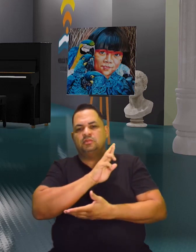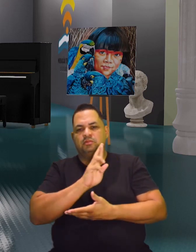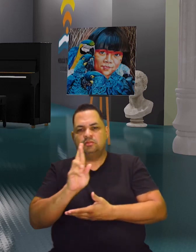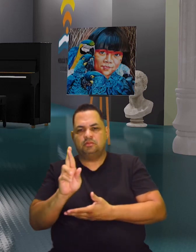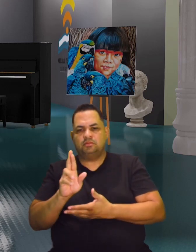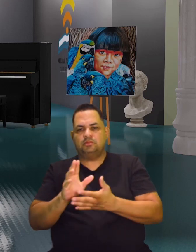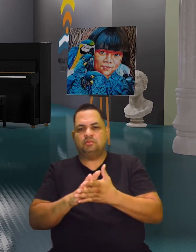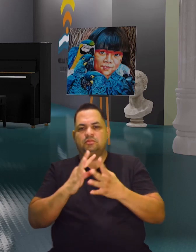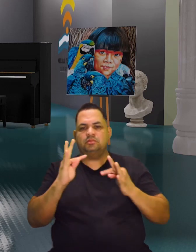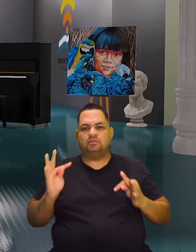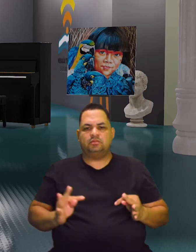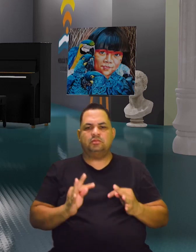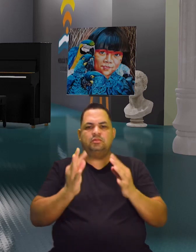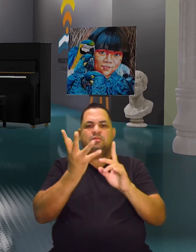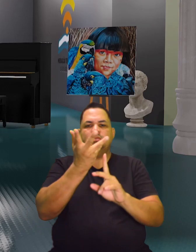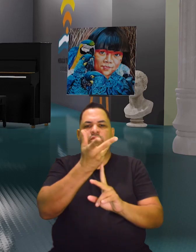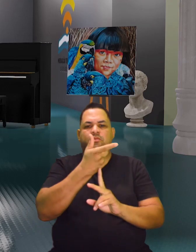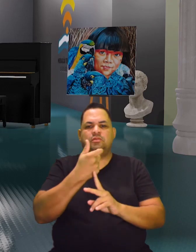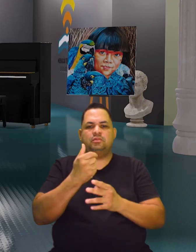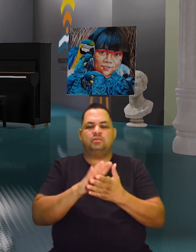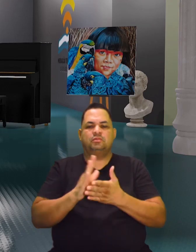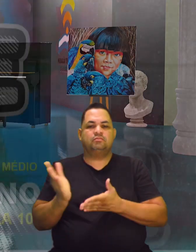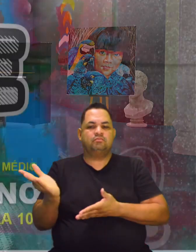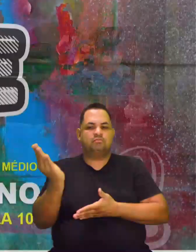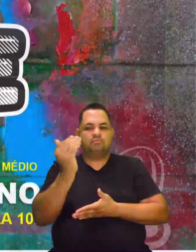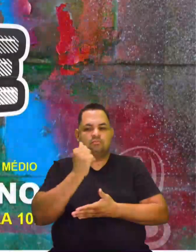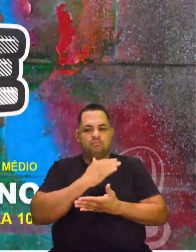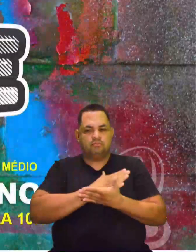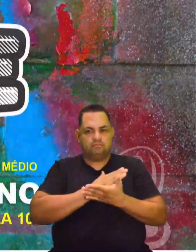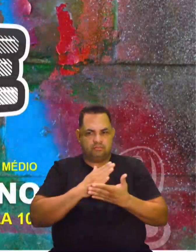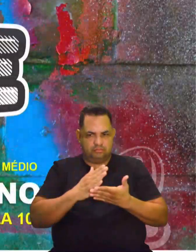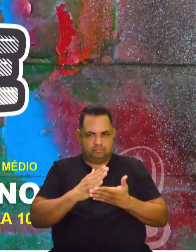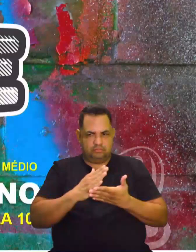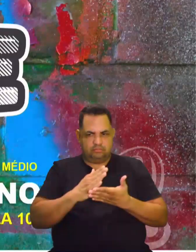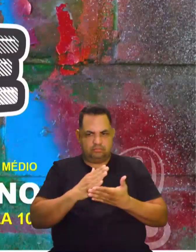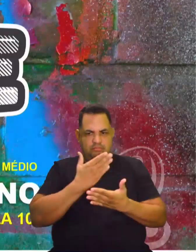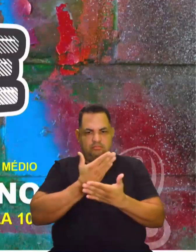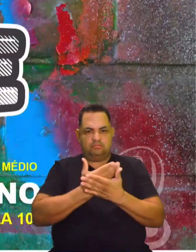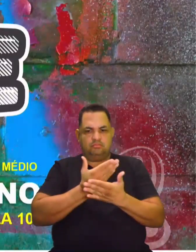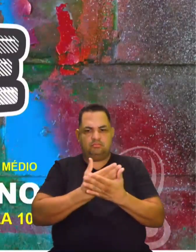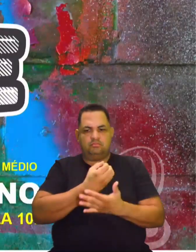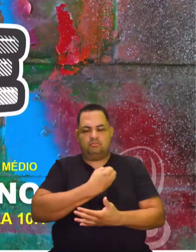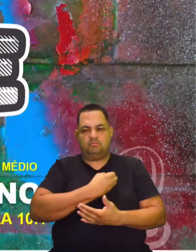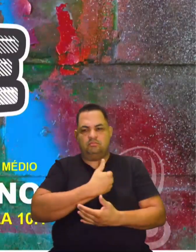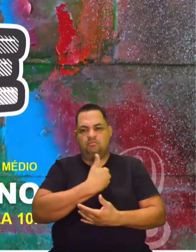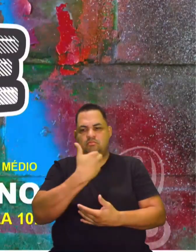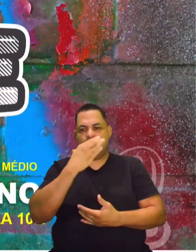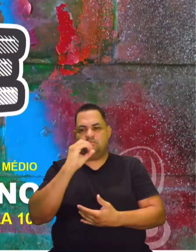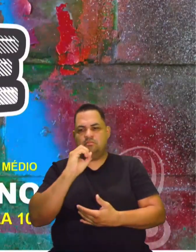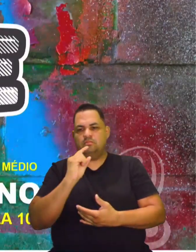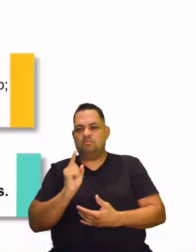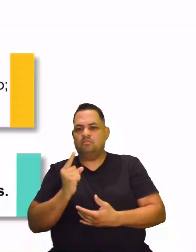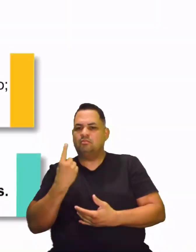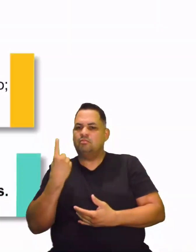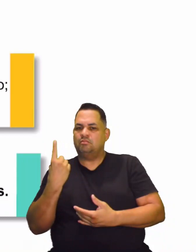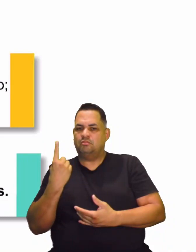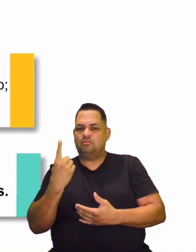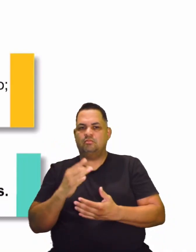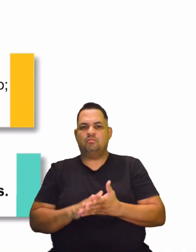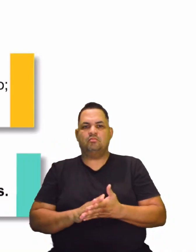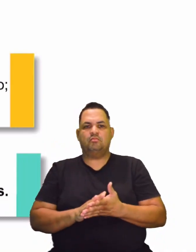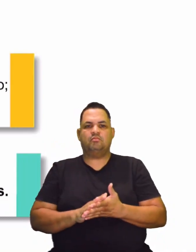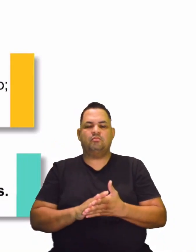também às técnicas artísticas. Então vamos lá, vamos dar início, vamos para a aula 10.1,